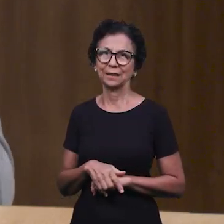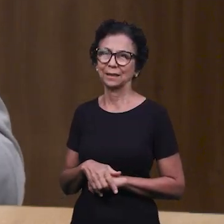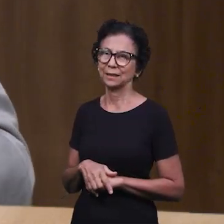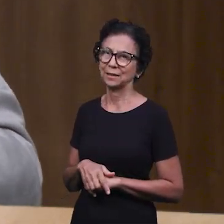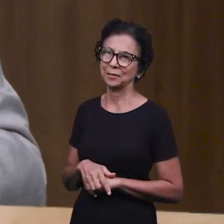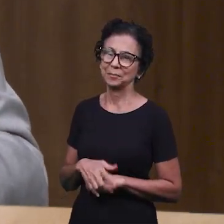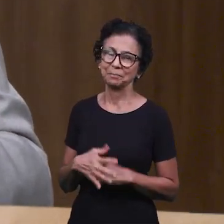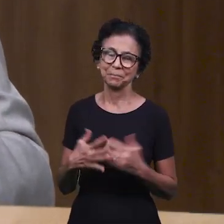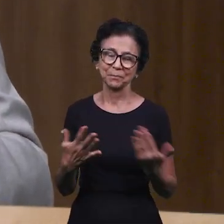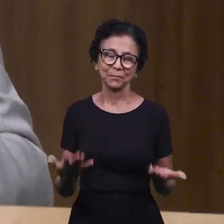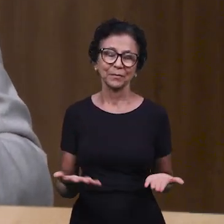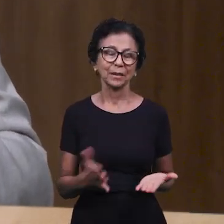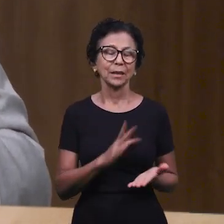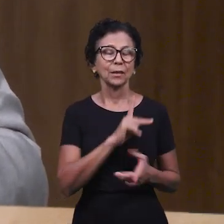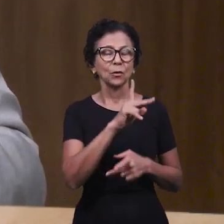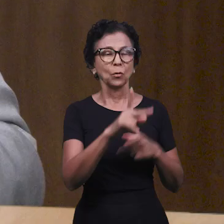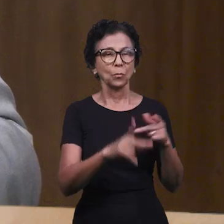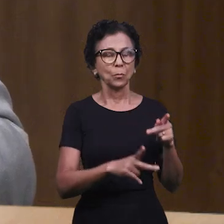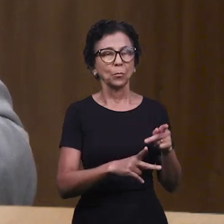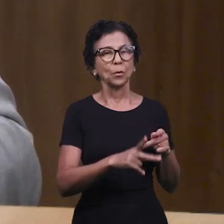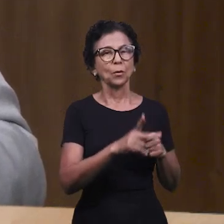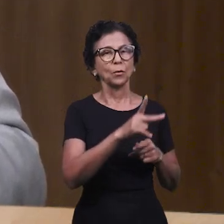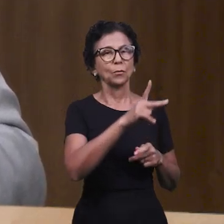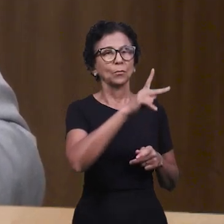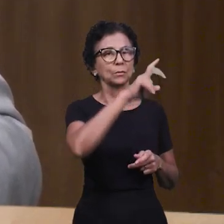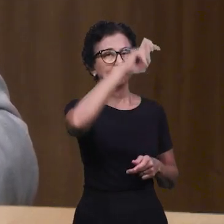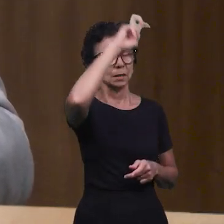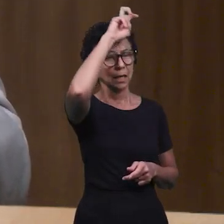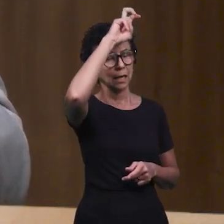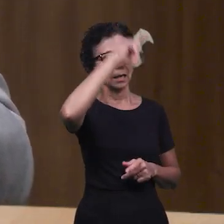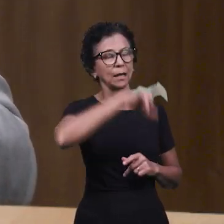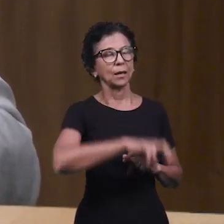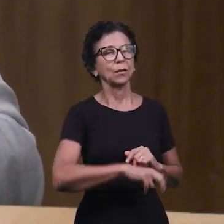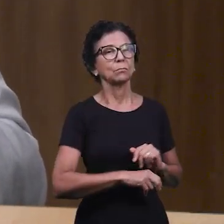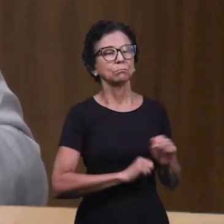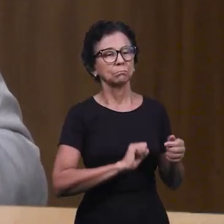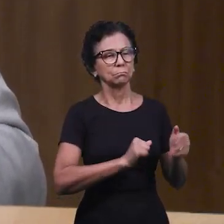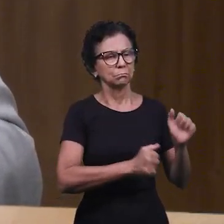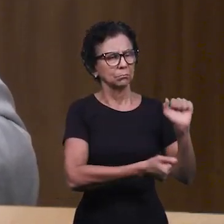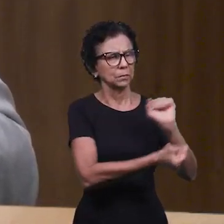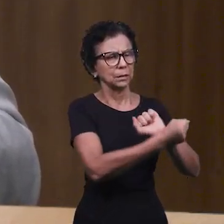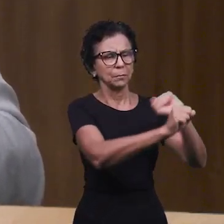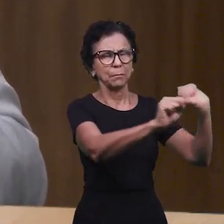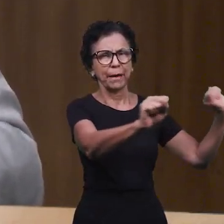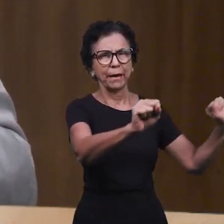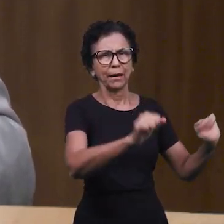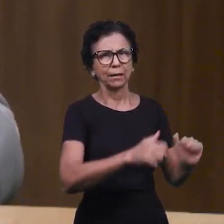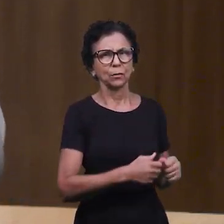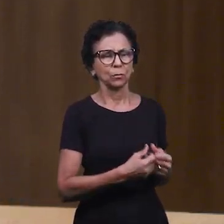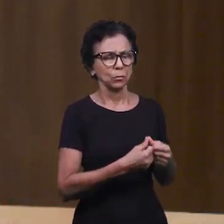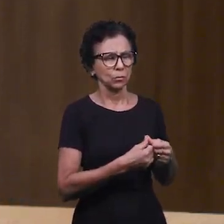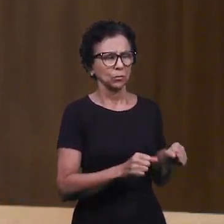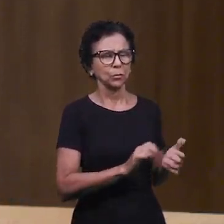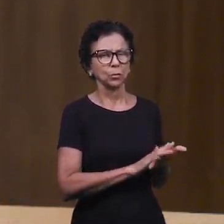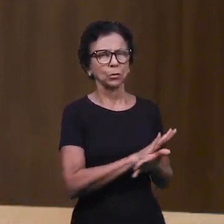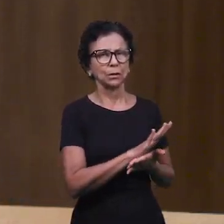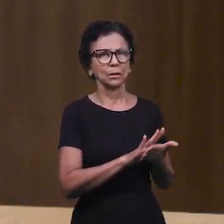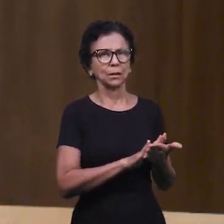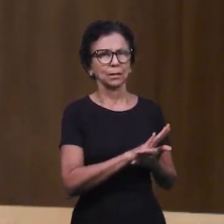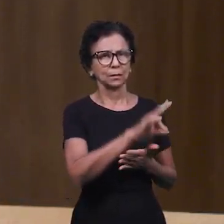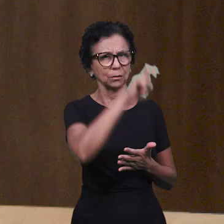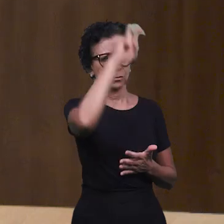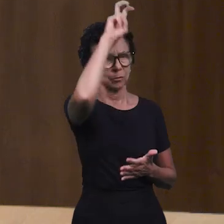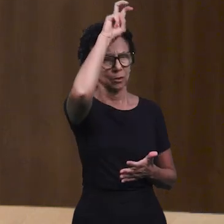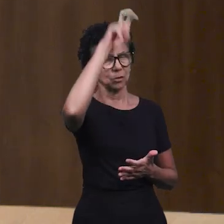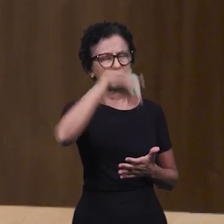vai haver mais a operação do poder do Espírito Santo. Não vai haver mais a salvação. Não vai ficar. Tudo vai sair junto com a